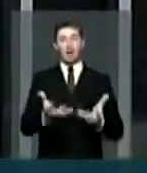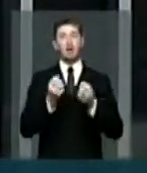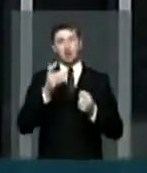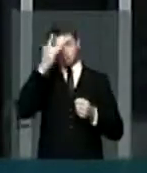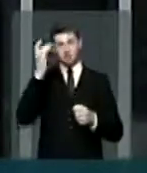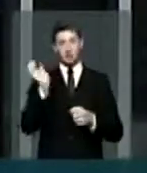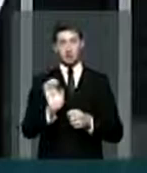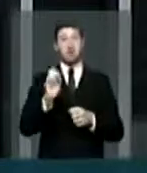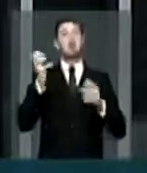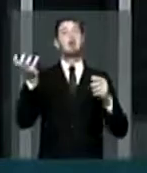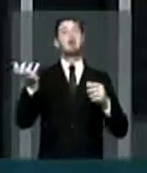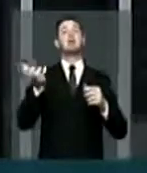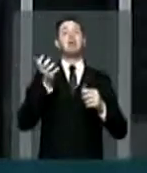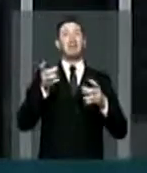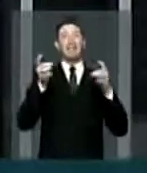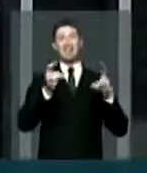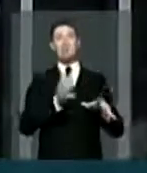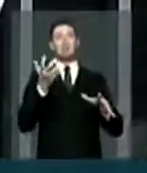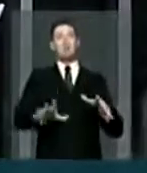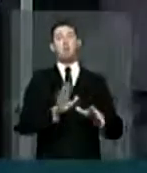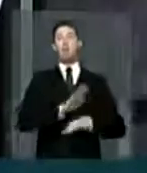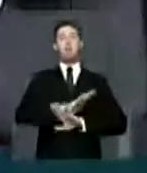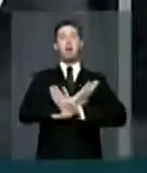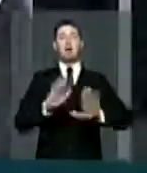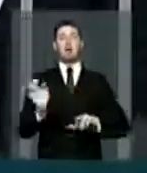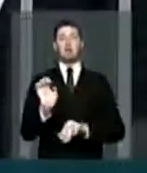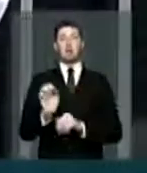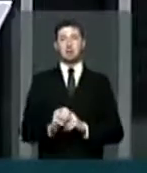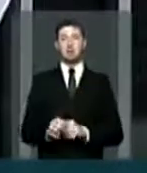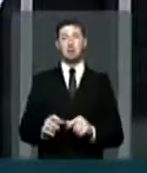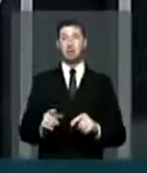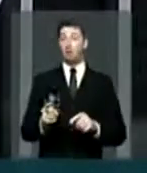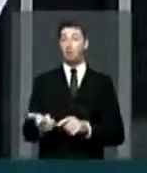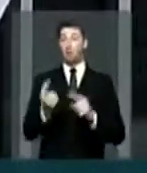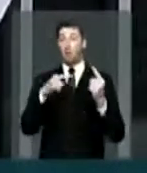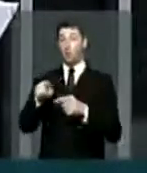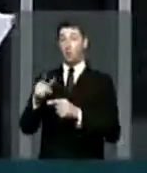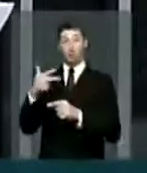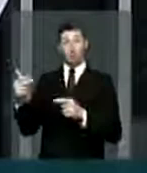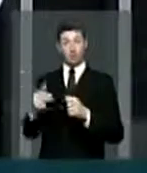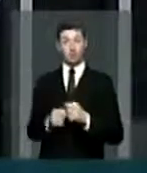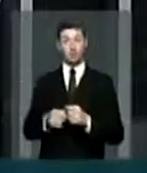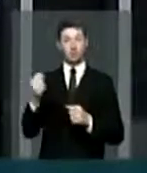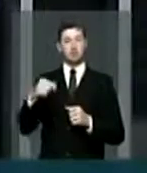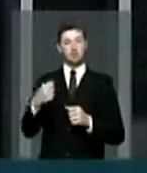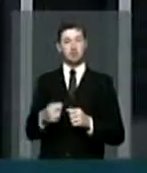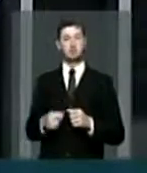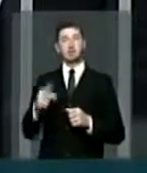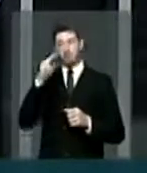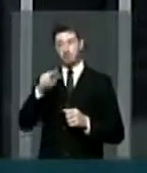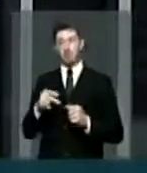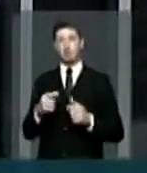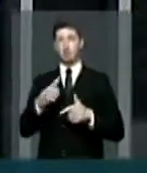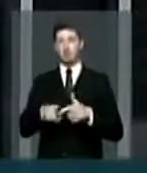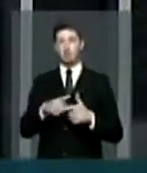homossexuais que querem deixar a homossexualidade. Por outro lado, temos que assistir às aberrantes e